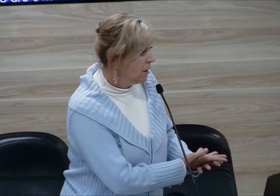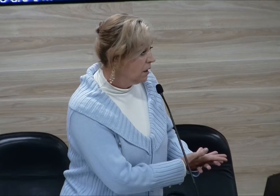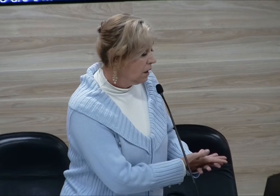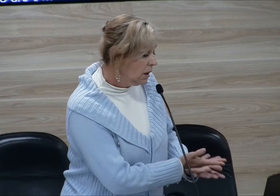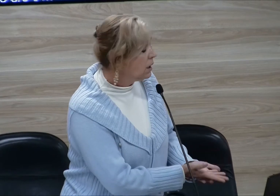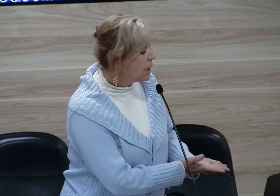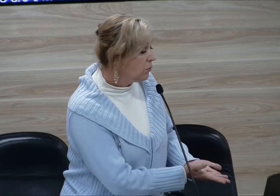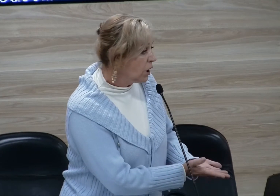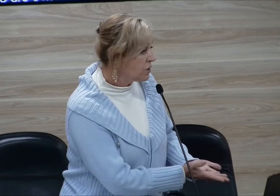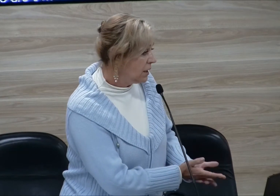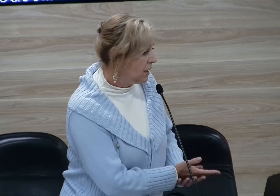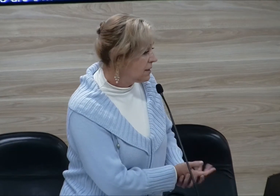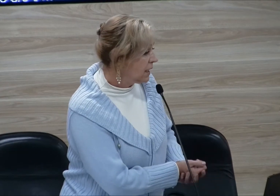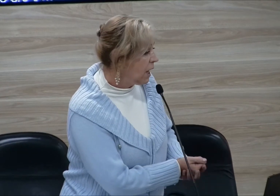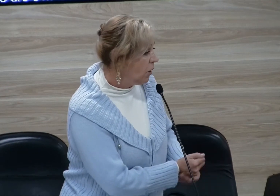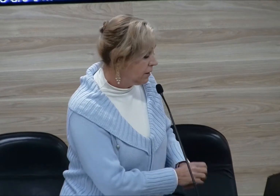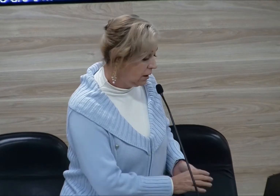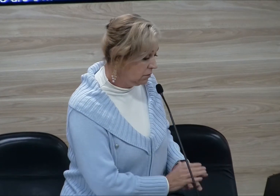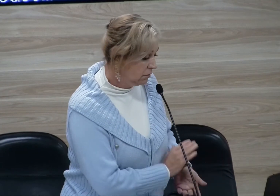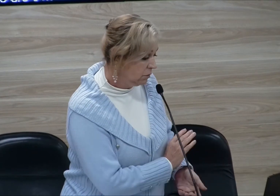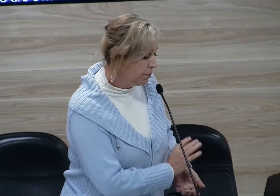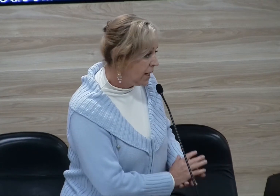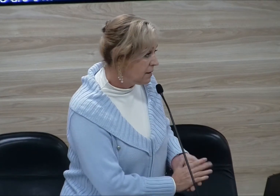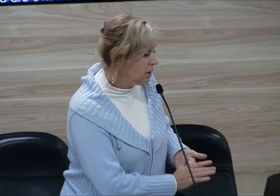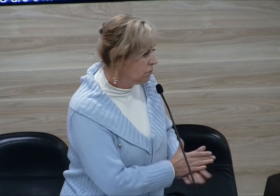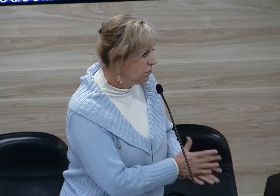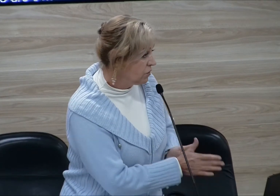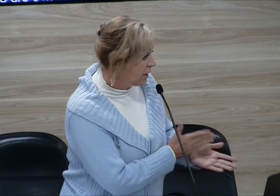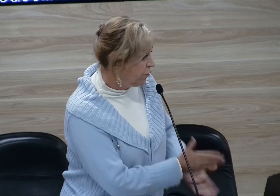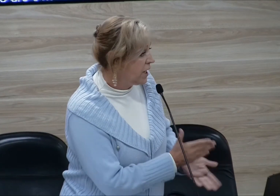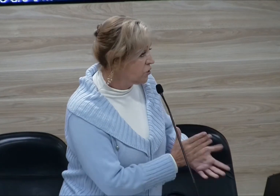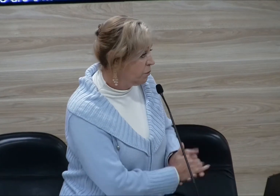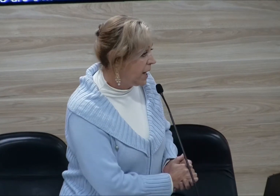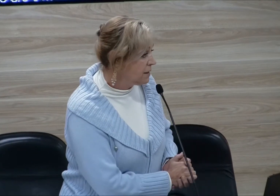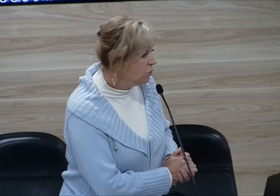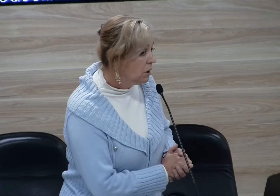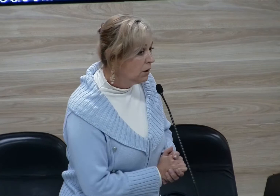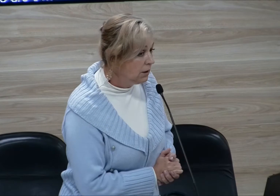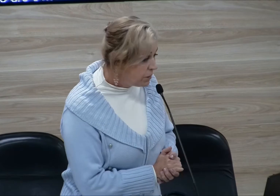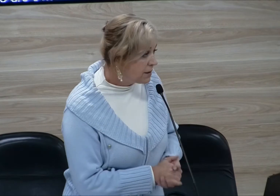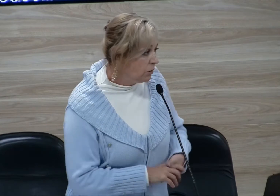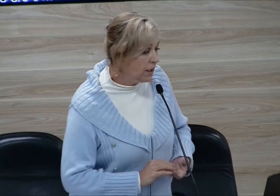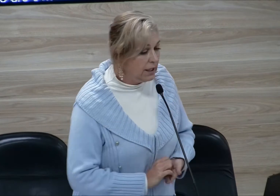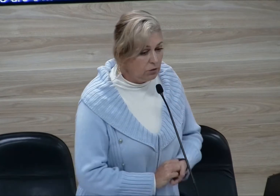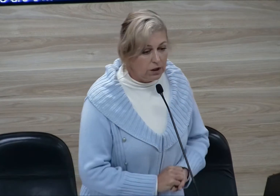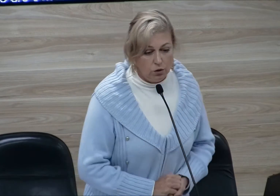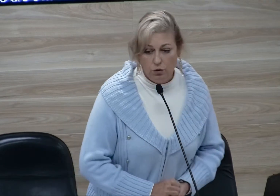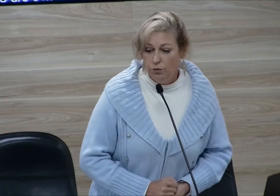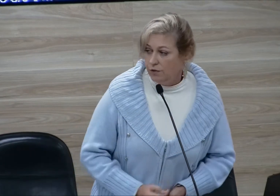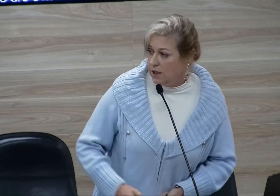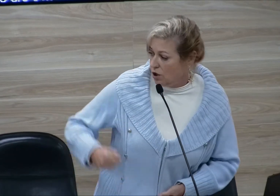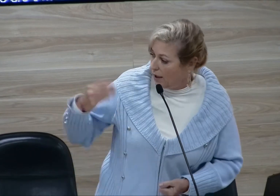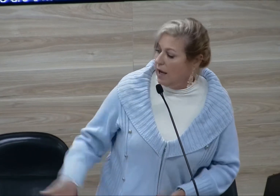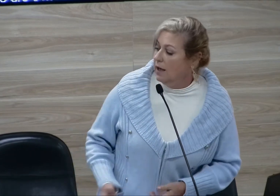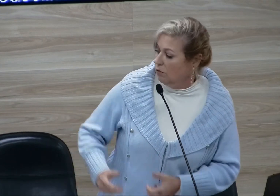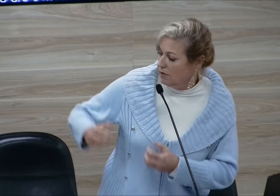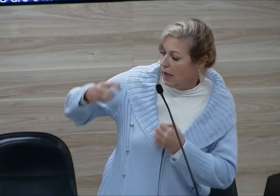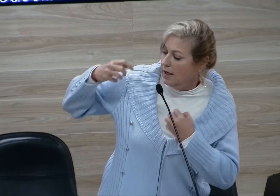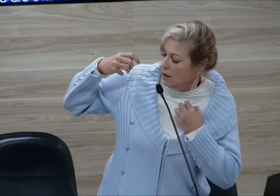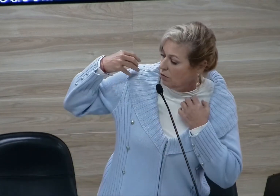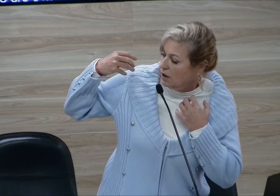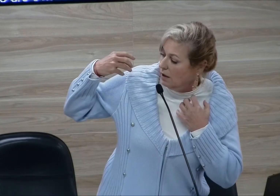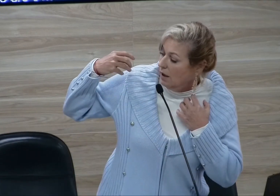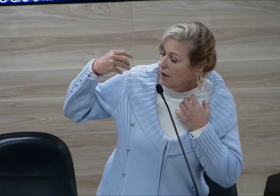normas, não tenho certeza que a Ordem do Brasil, dos advogados do Brasil, não estão querendo que todo mundo seja gay, não